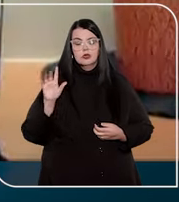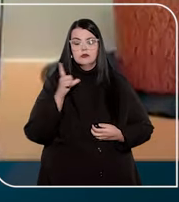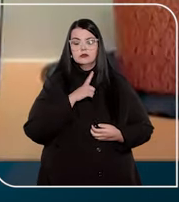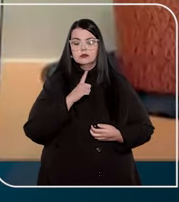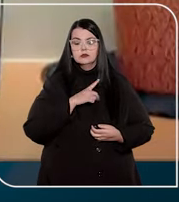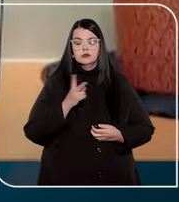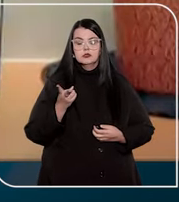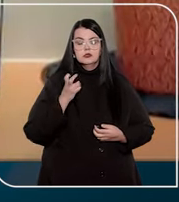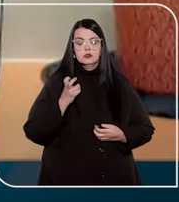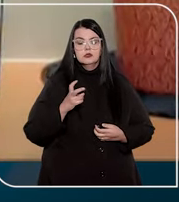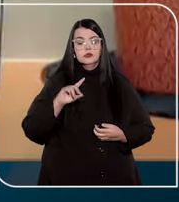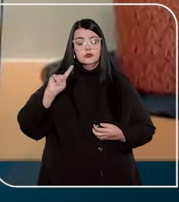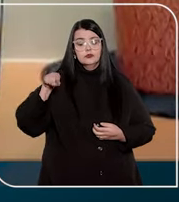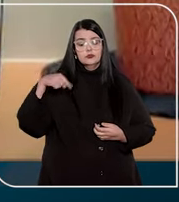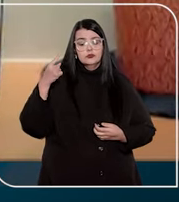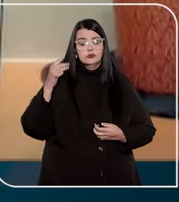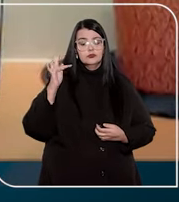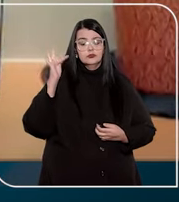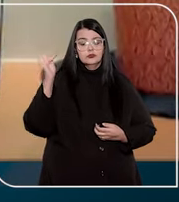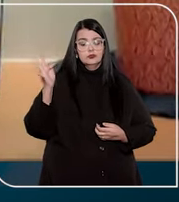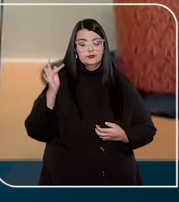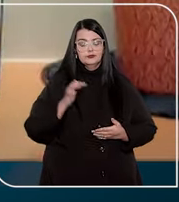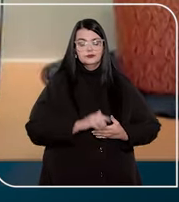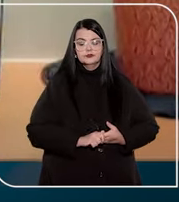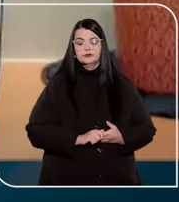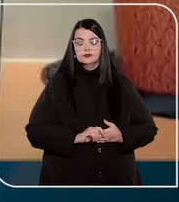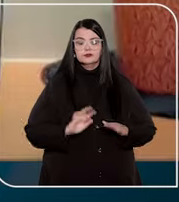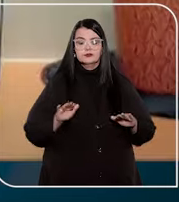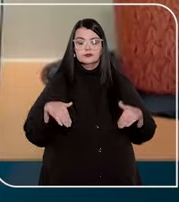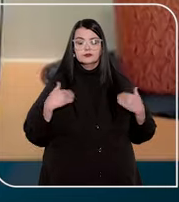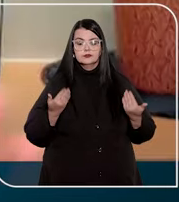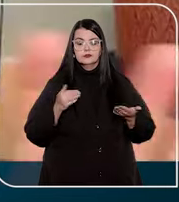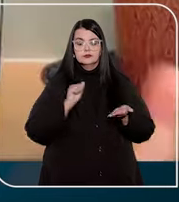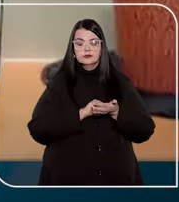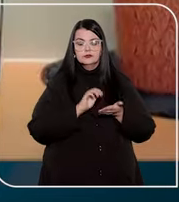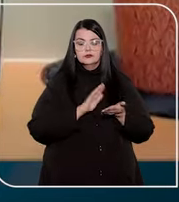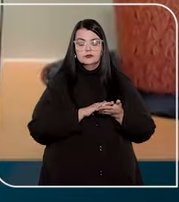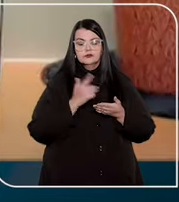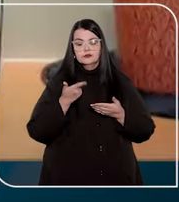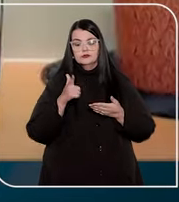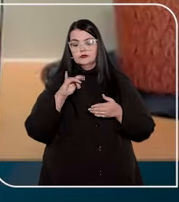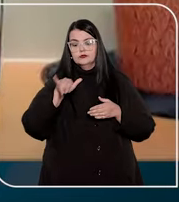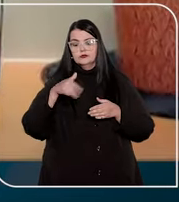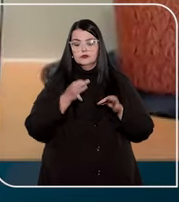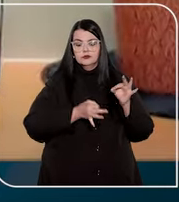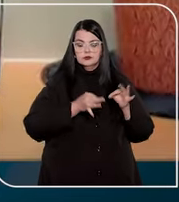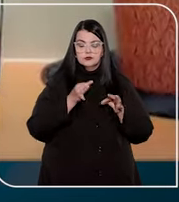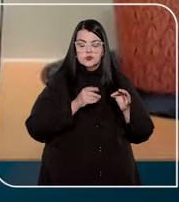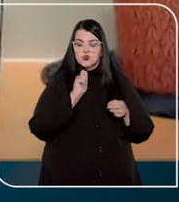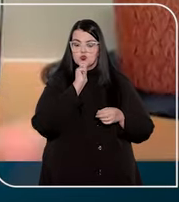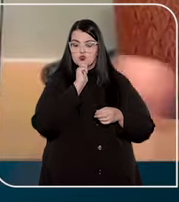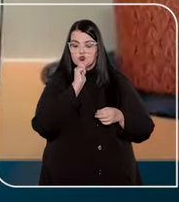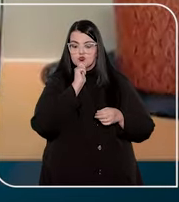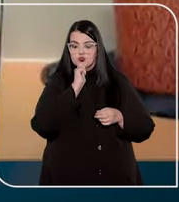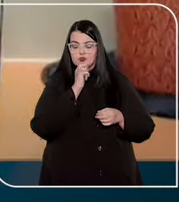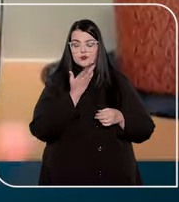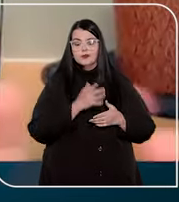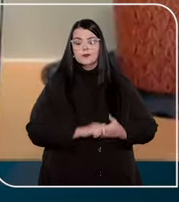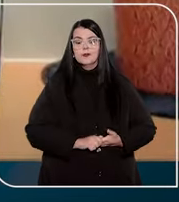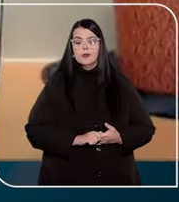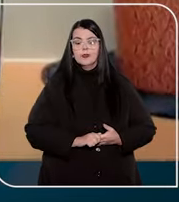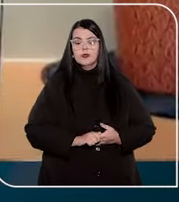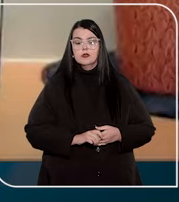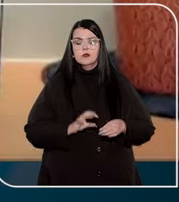reconhecido posteriormente. E, então, quando for julgado, não tinha tema de repercussão geral ainda, então o